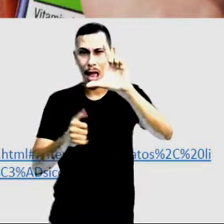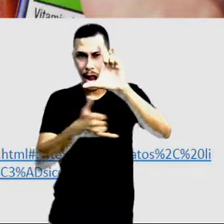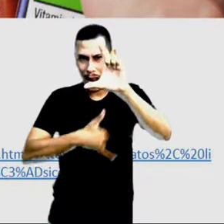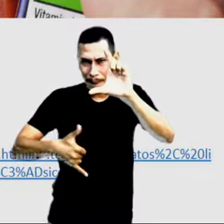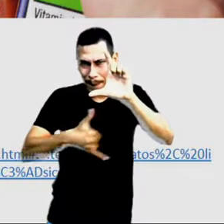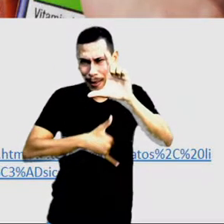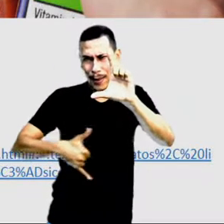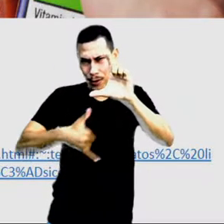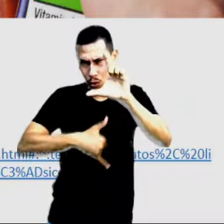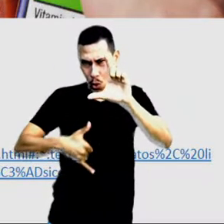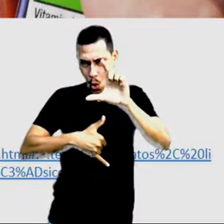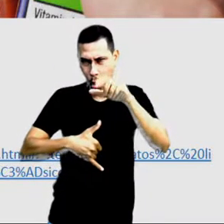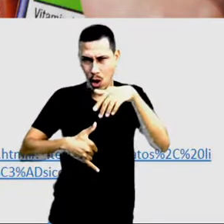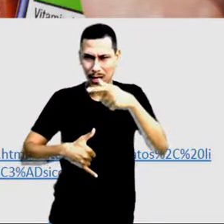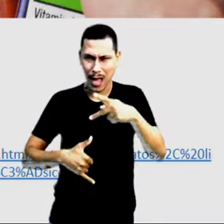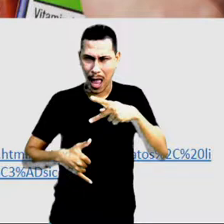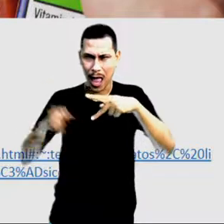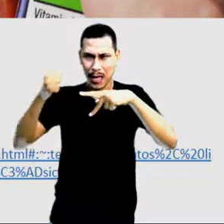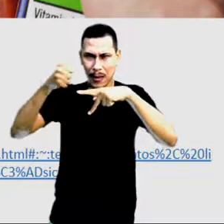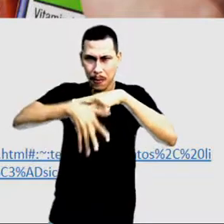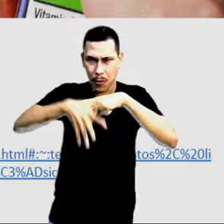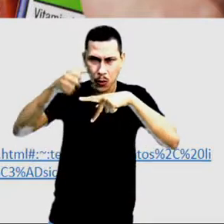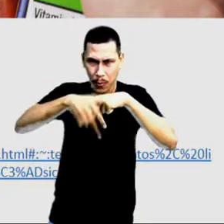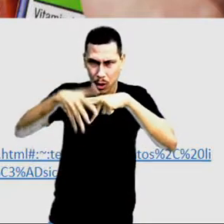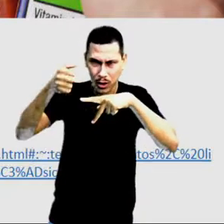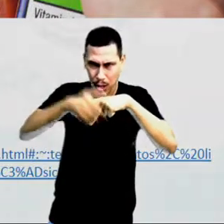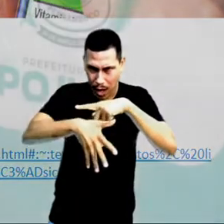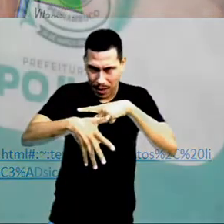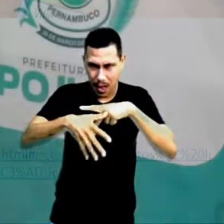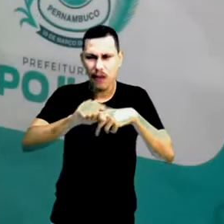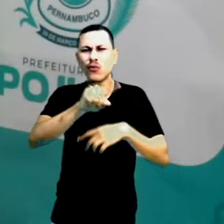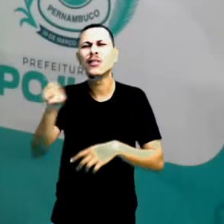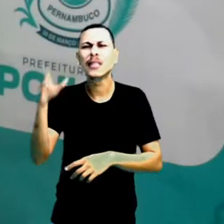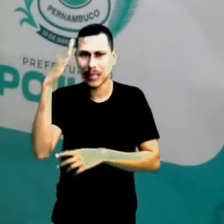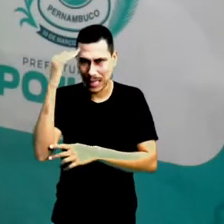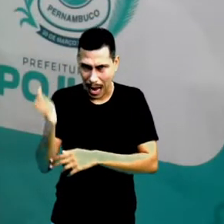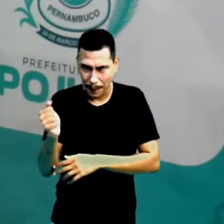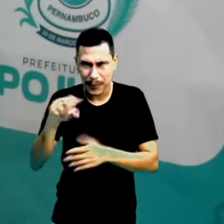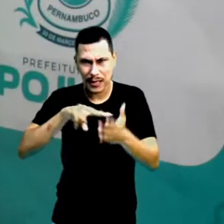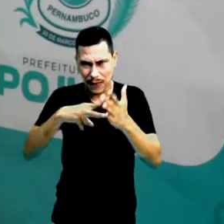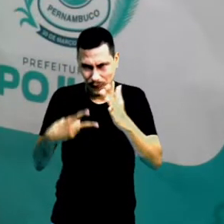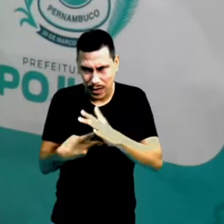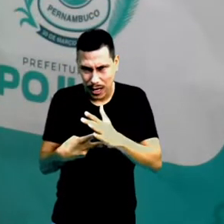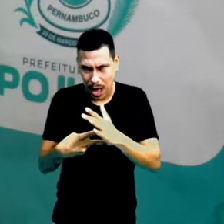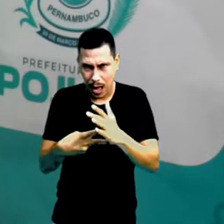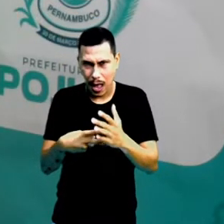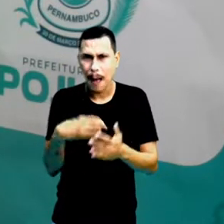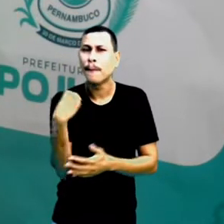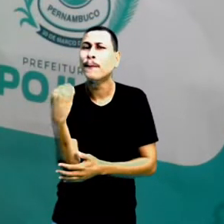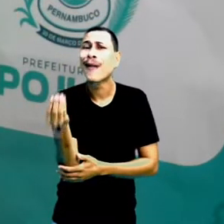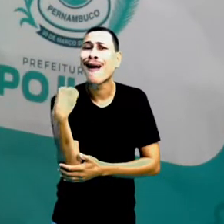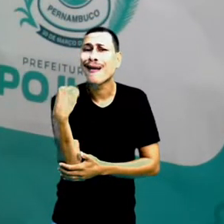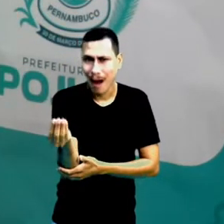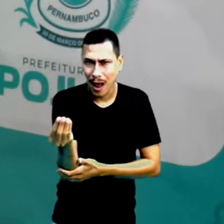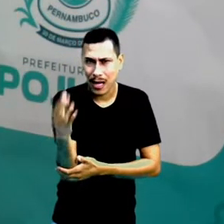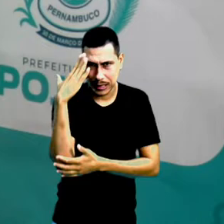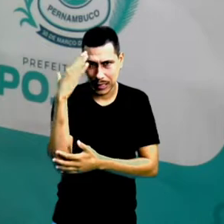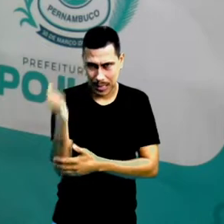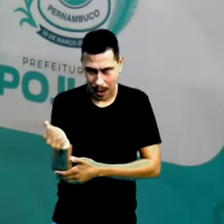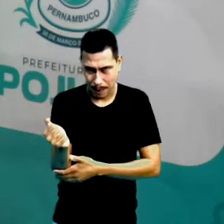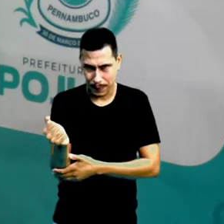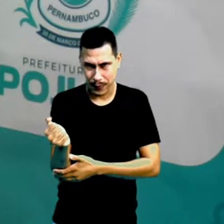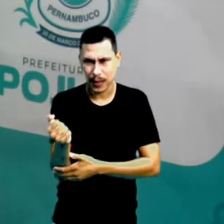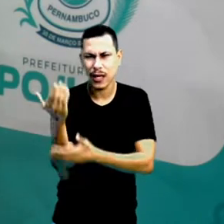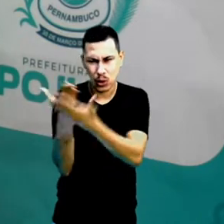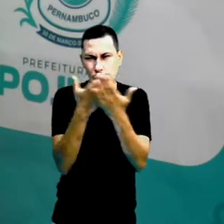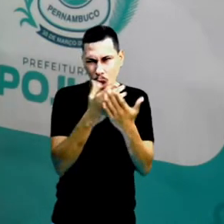nisso? Em carboidratos, lipídios, proteínas. Alguém sabe o que é e para que serve? Vamos ver um pouquinho sobre